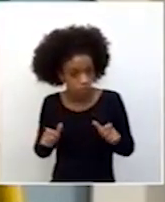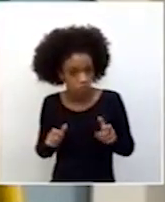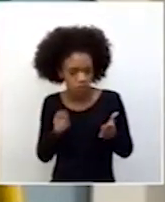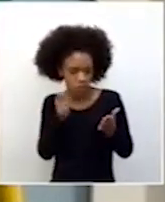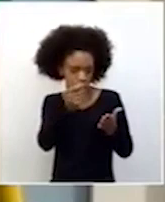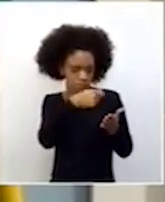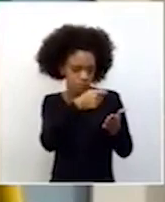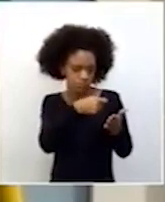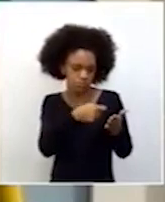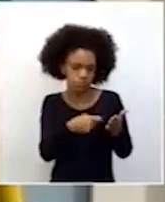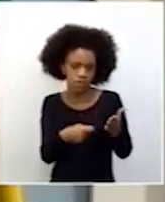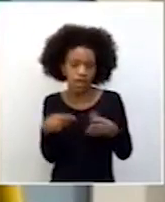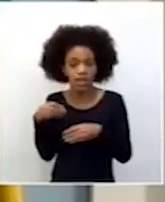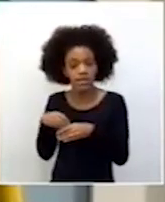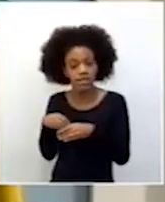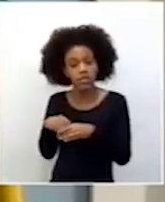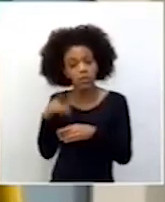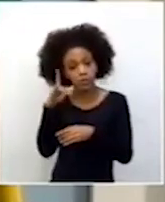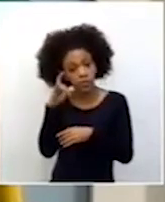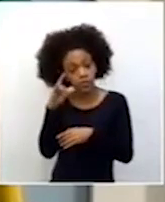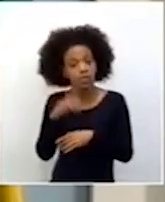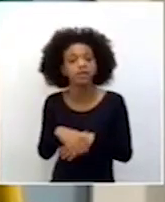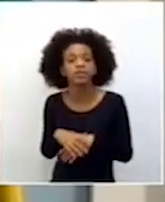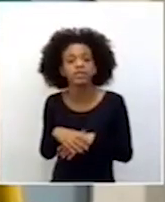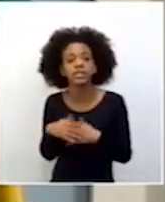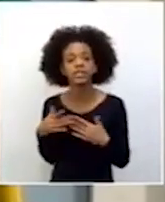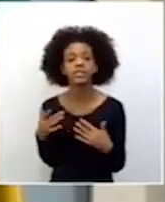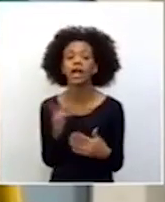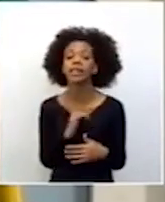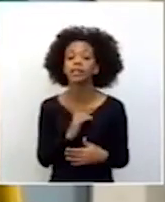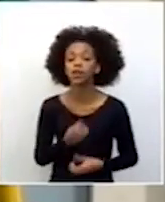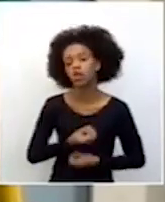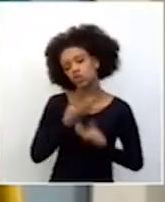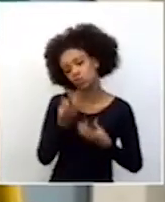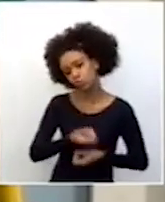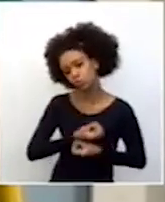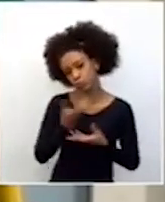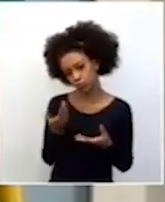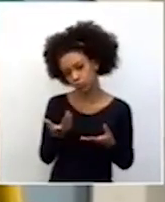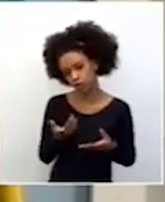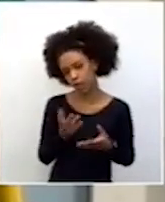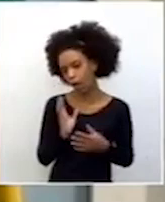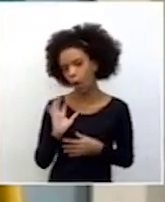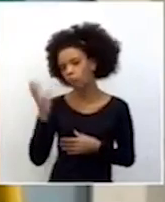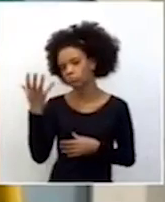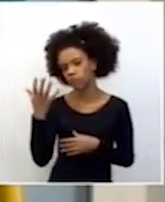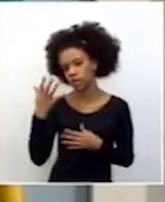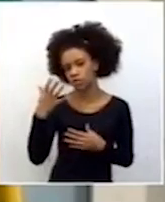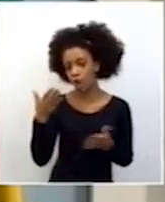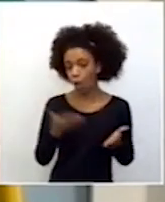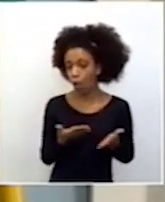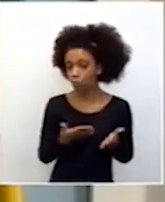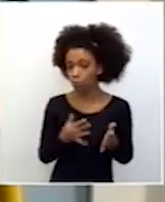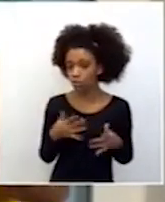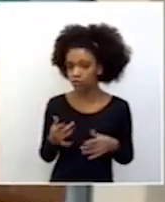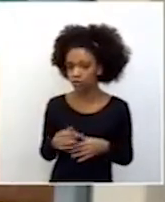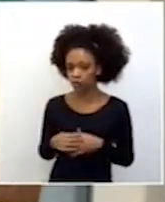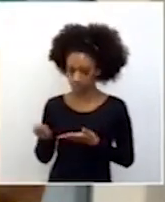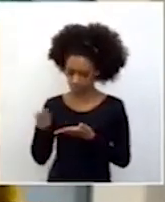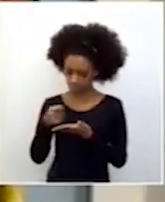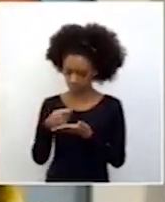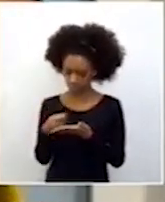cartunistas dentro do Instagram, e a gente tem uma notícia, algo que acontece hoje, e eles já